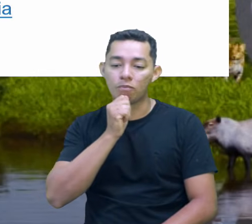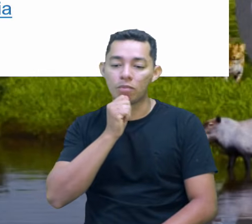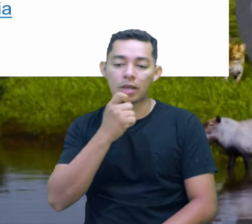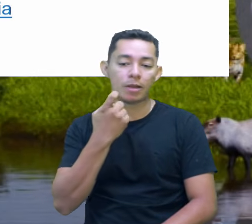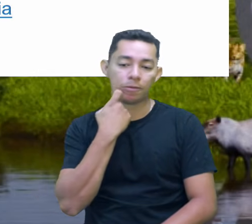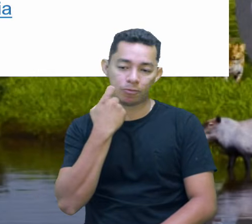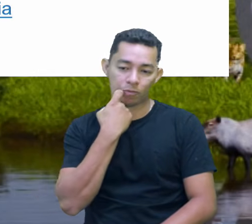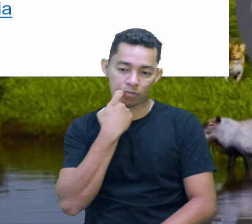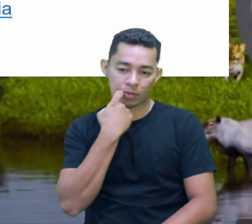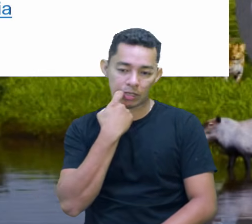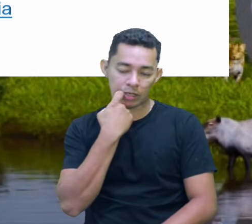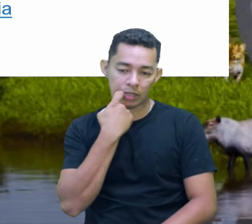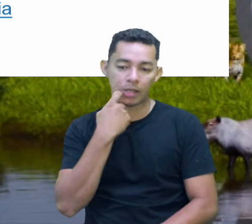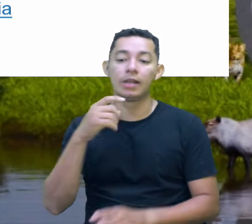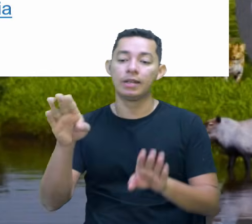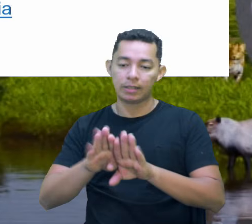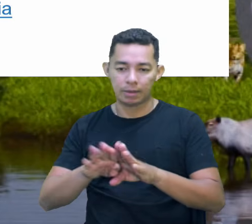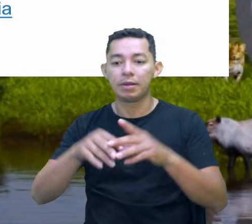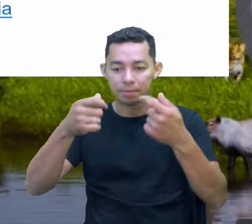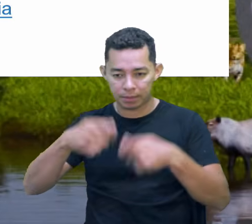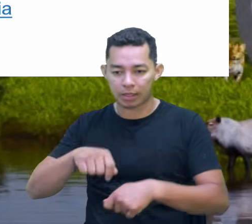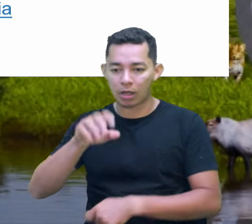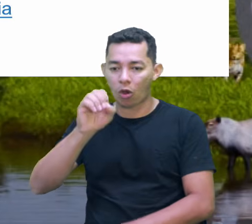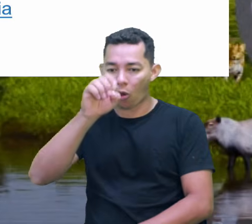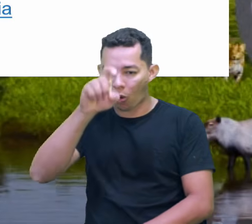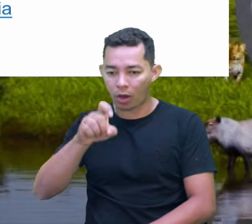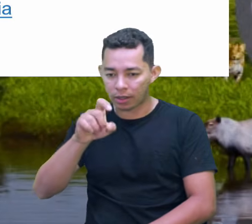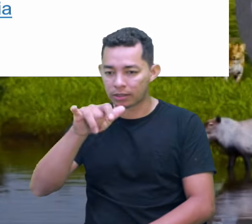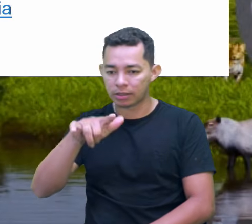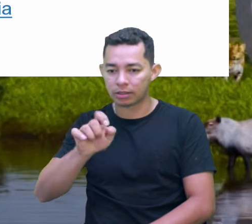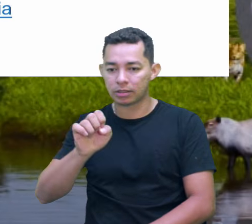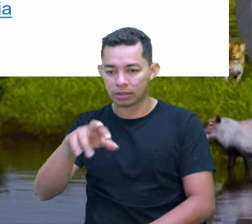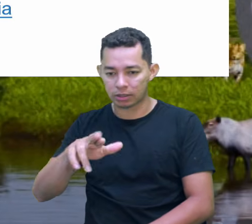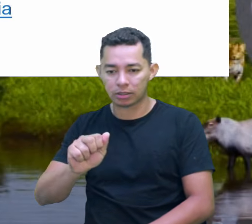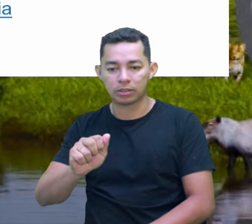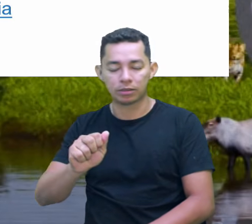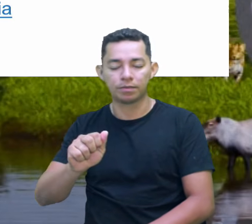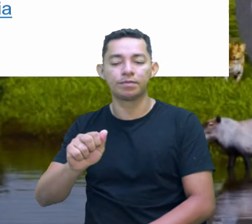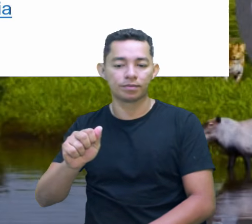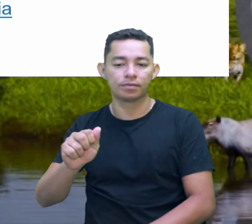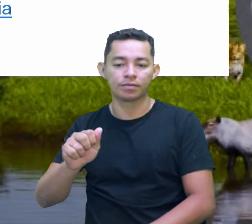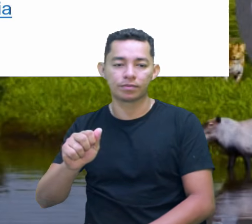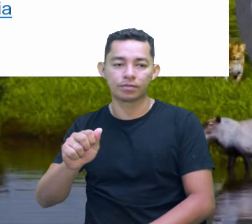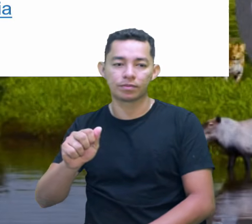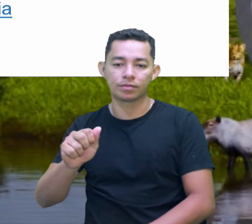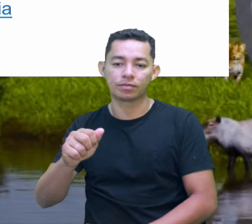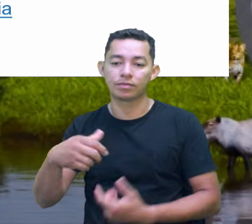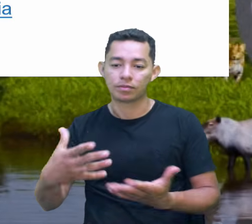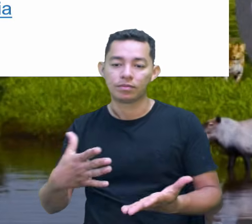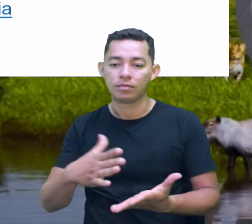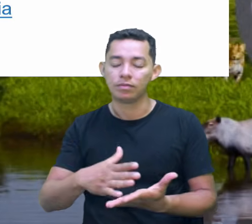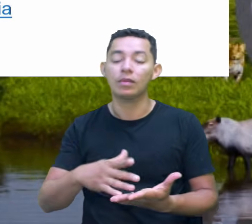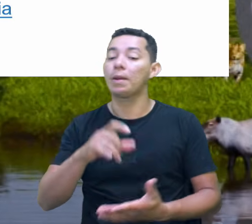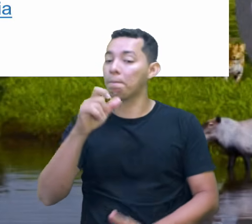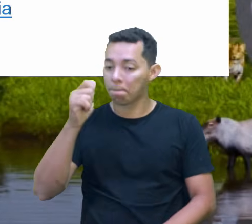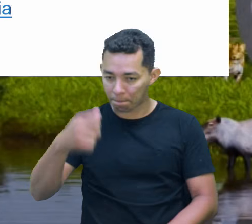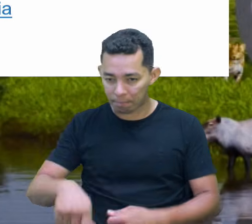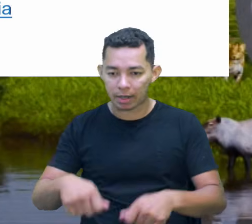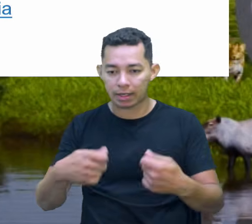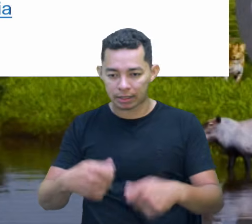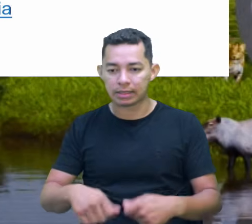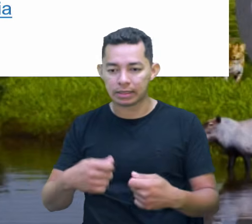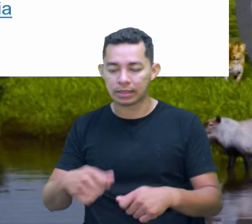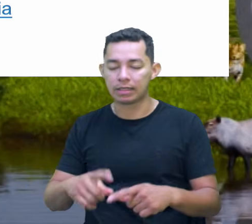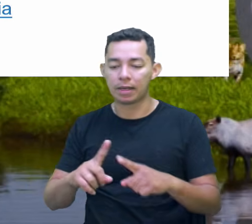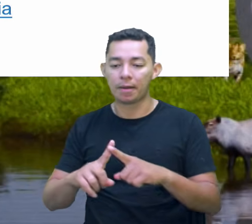de oxigênio, eles estão embaixo d'água. Como é que eles conseguem se eles precisam de oxigênio? Eles precisam sim, pessoal, de